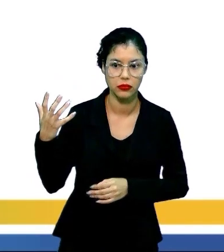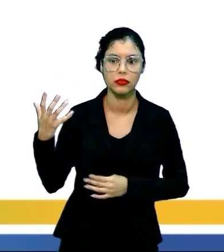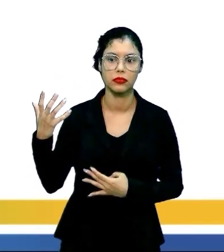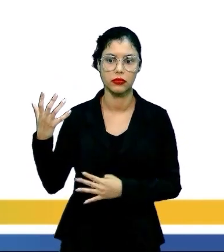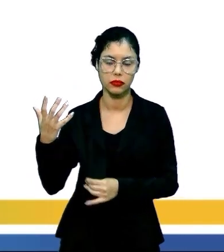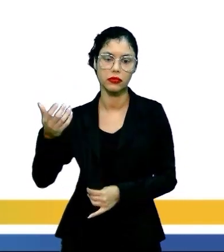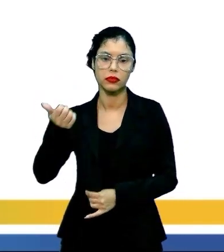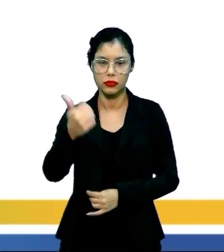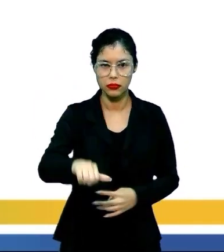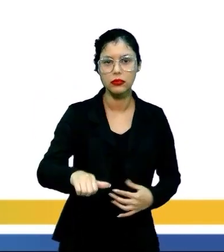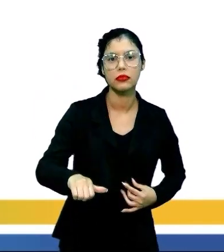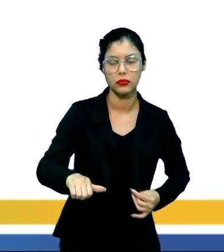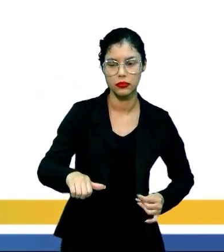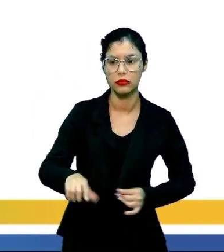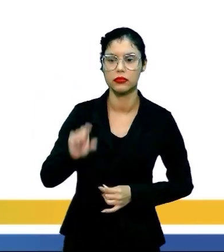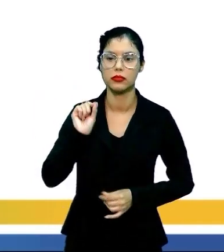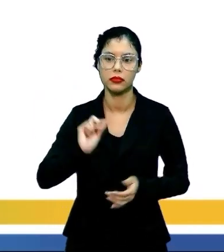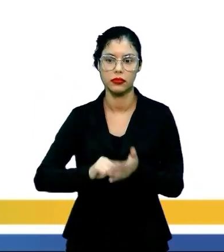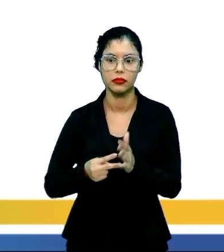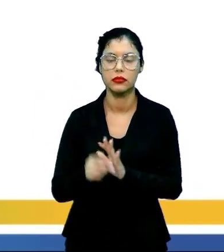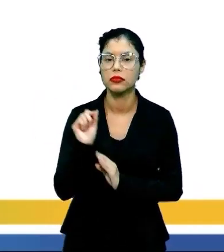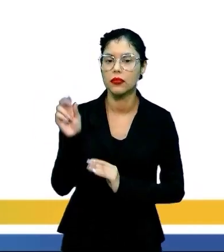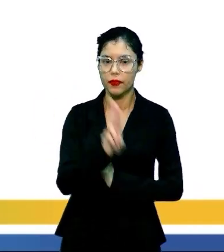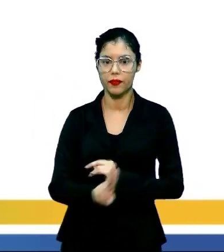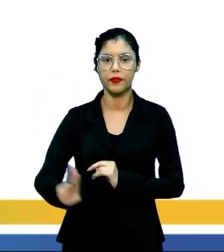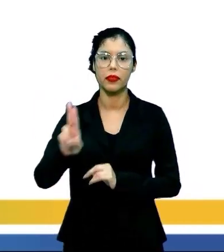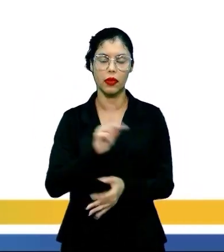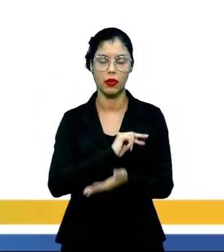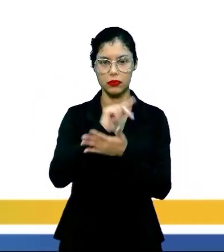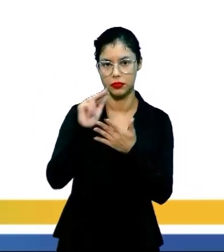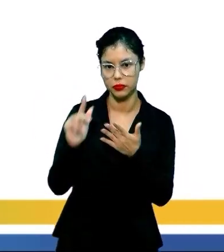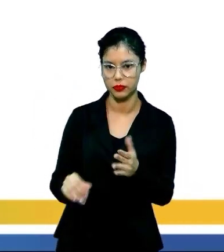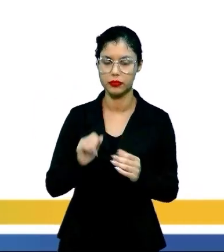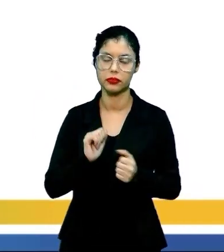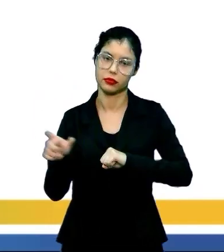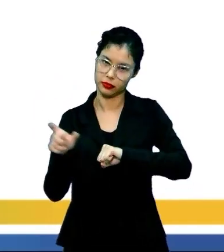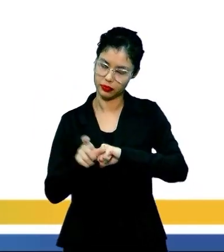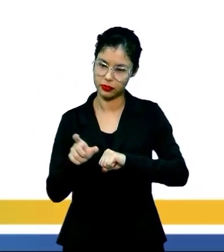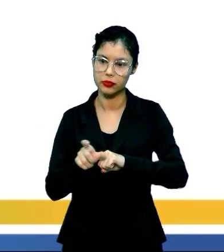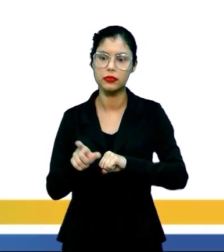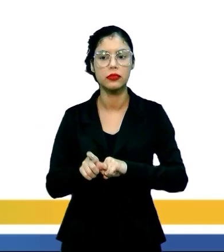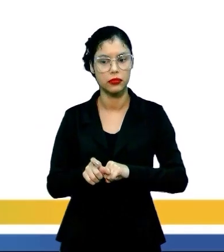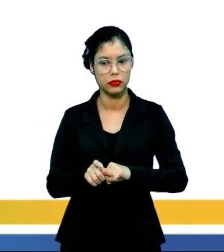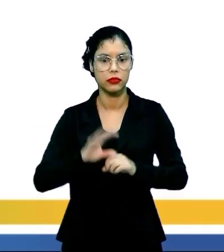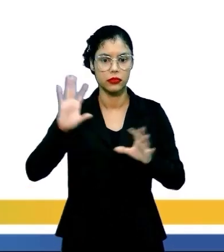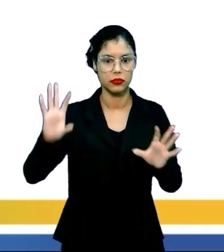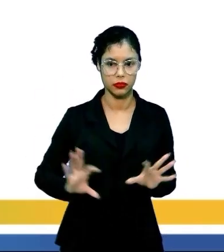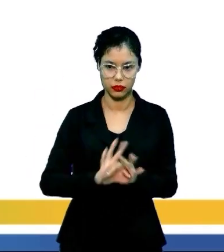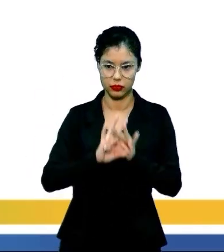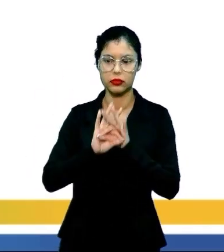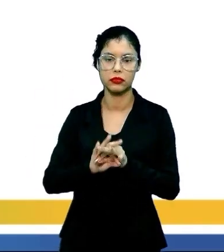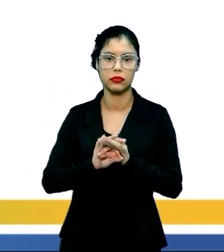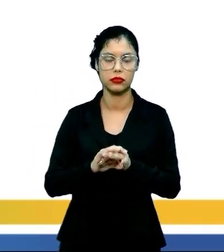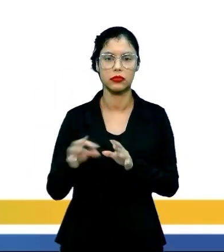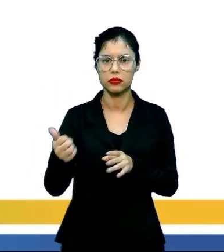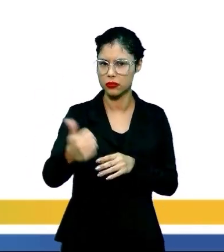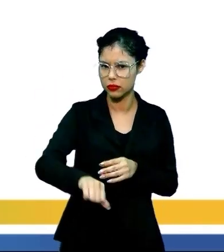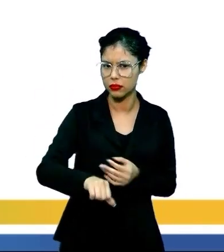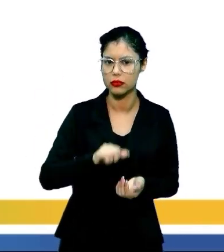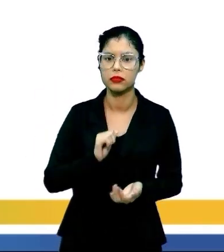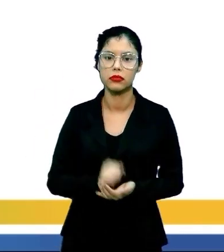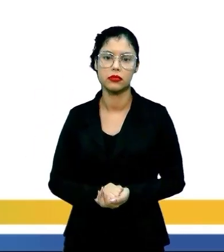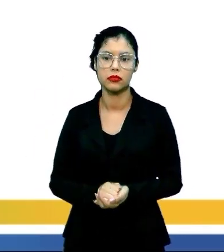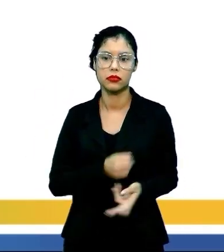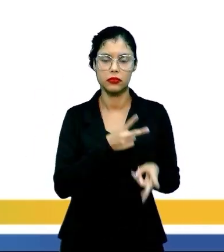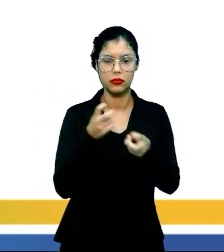da negatividade, quer dizer, ele usa diversos adjetivos aí relacionados de forma negativa